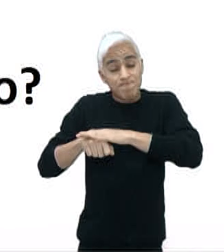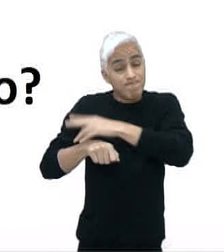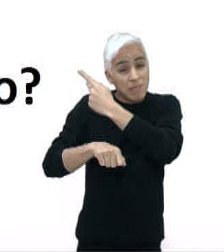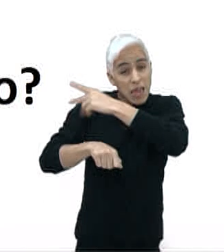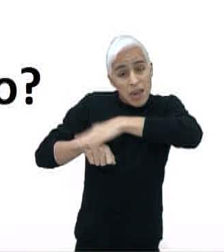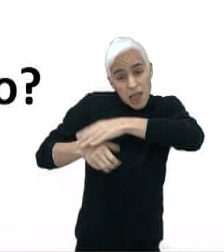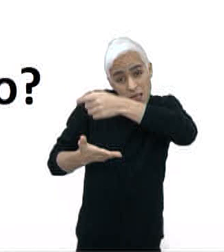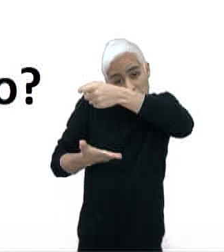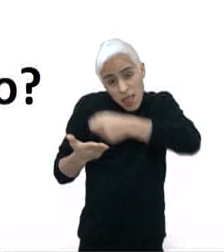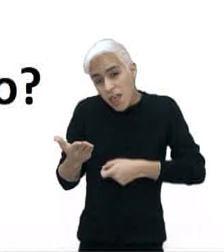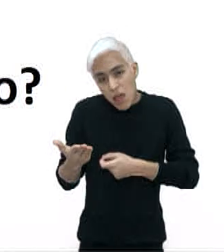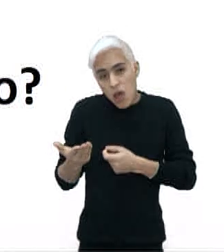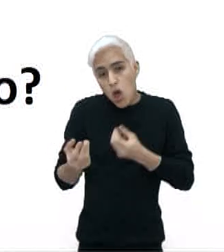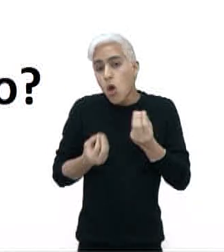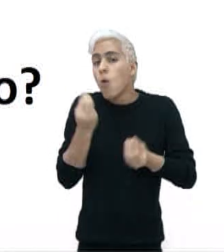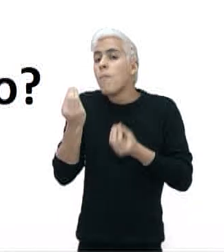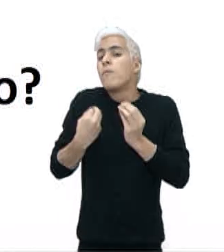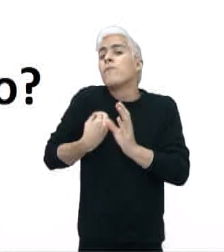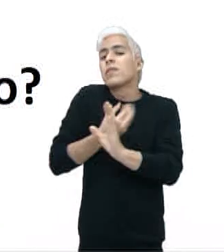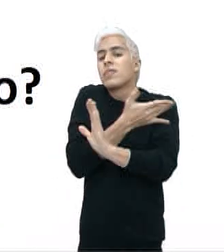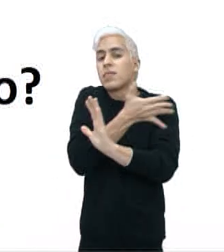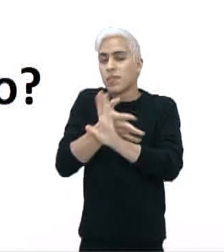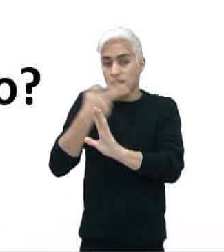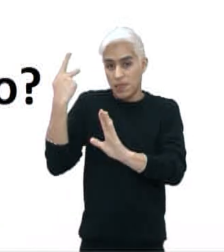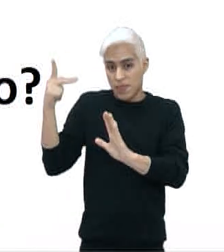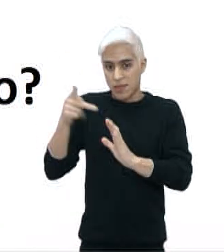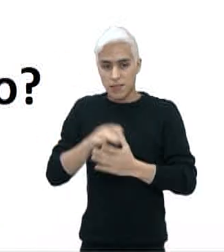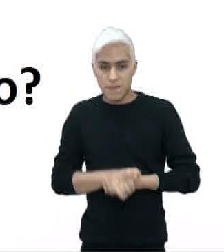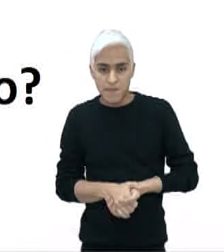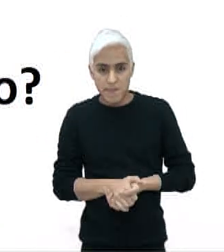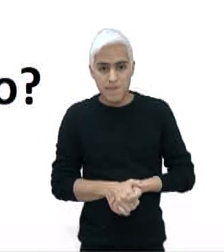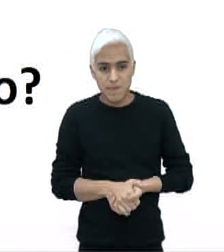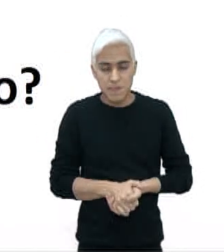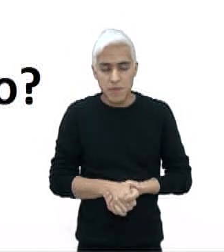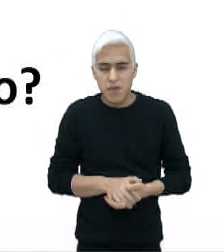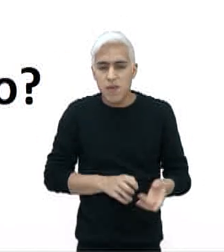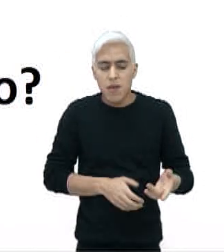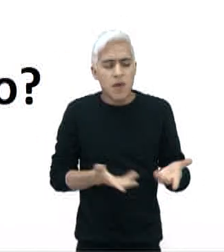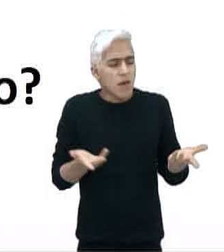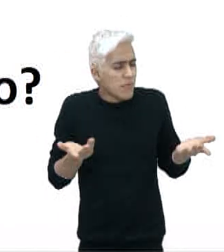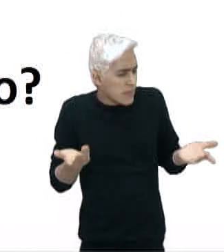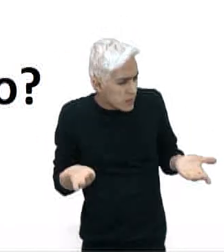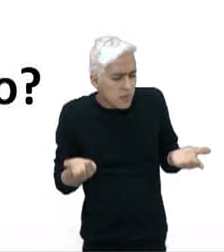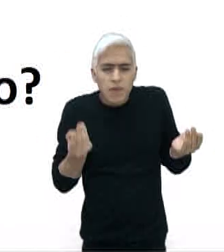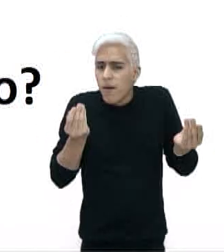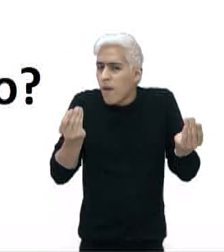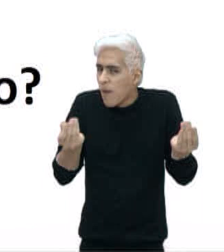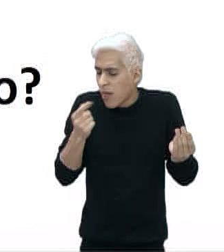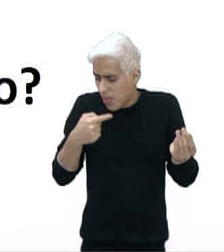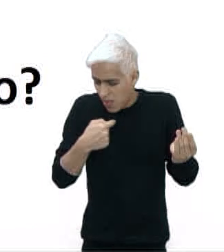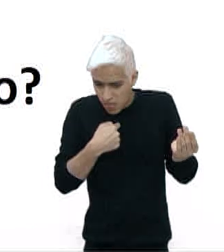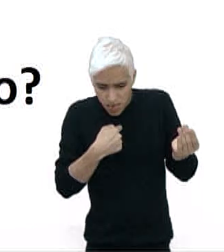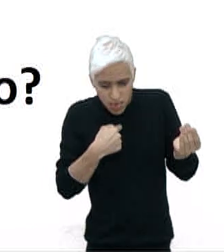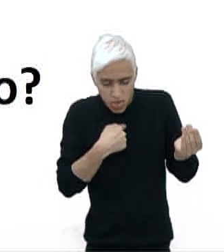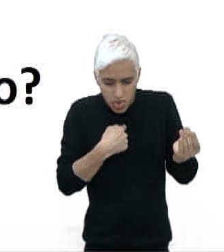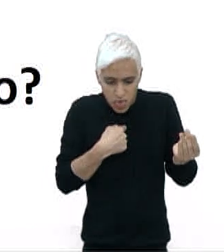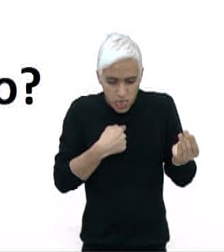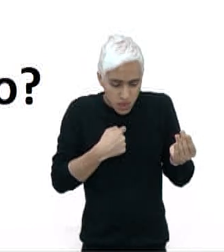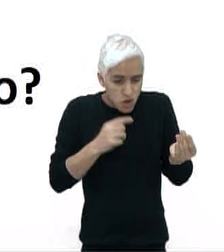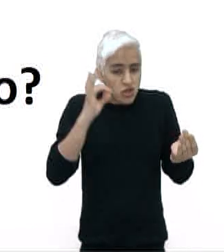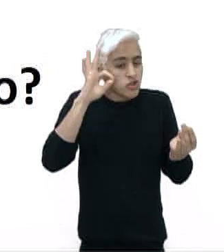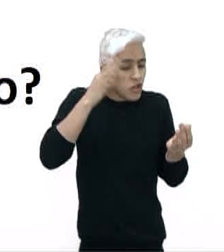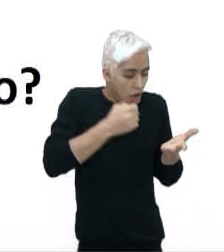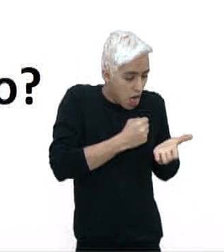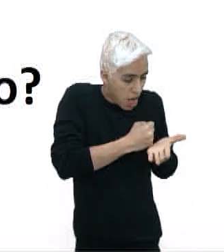sobre parte de sua trajetória, tá? Olha ali. Veja só, eu acabava de ser contratado como